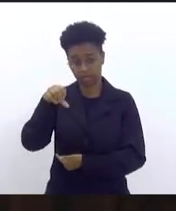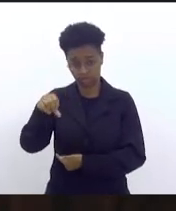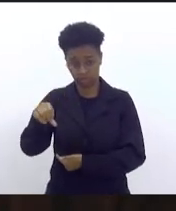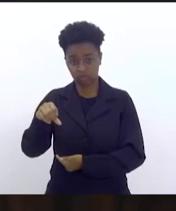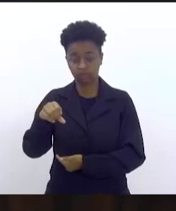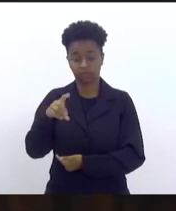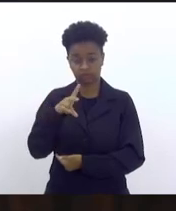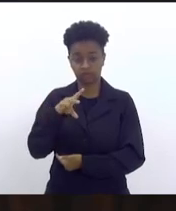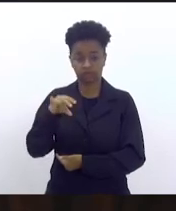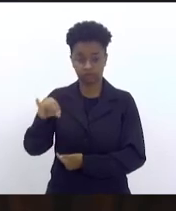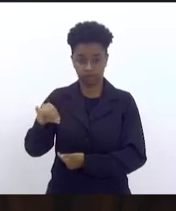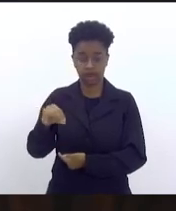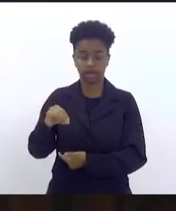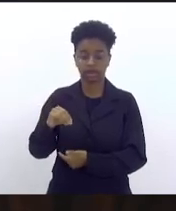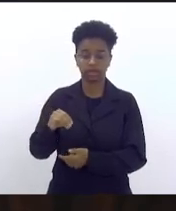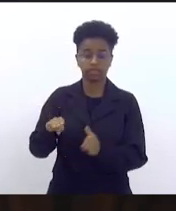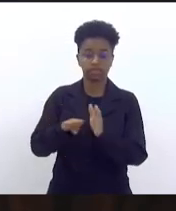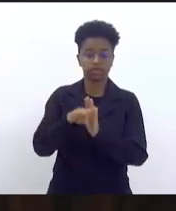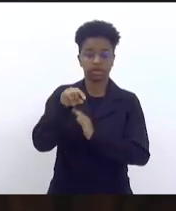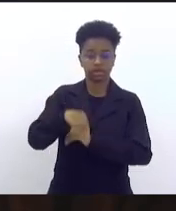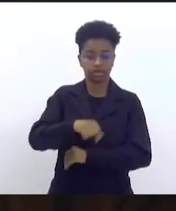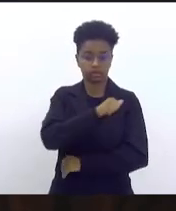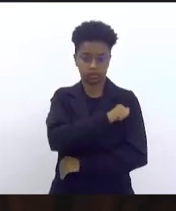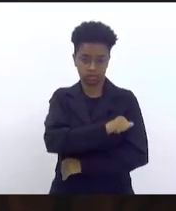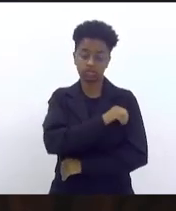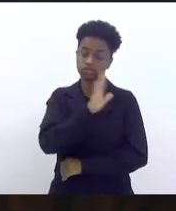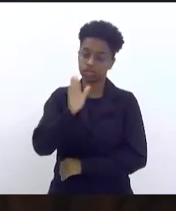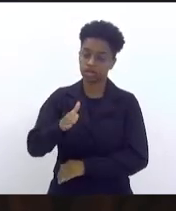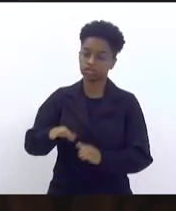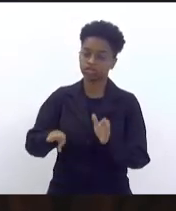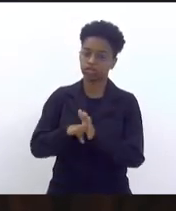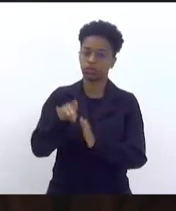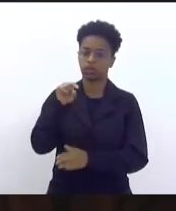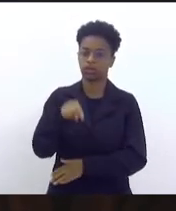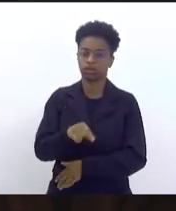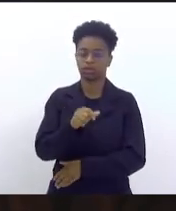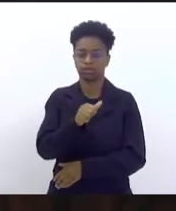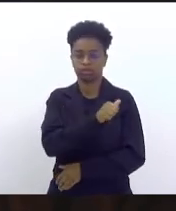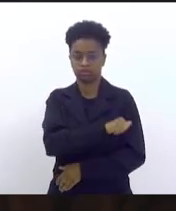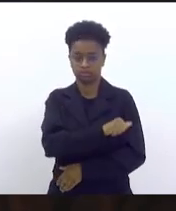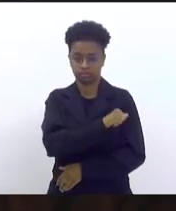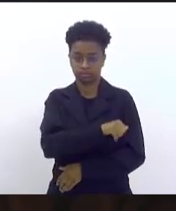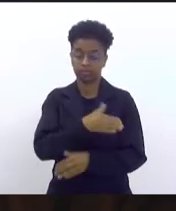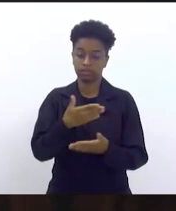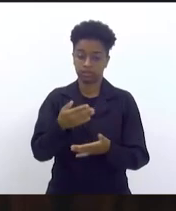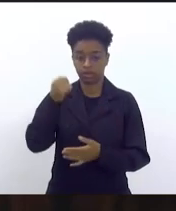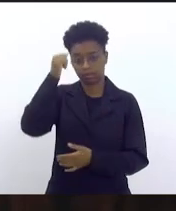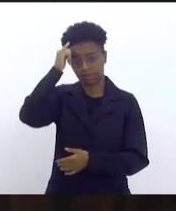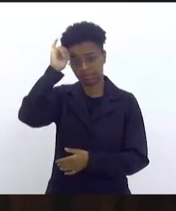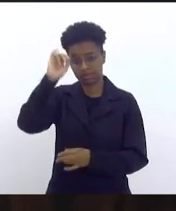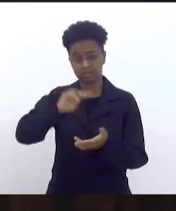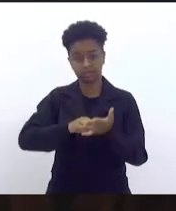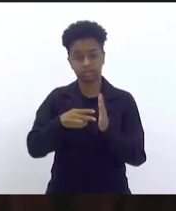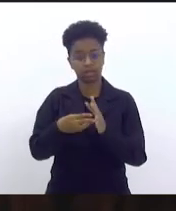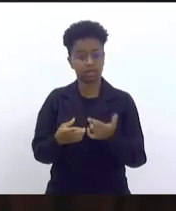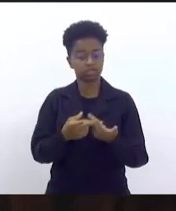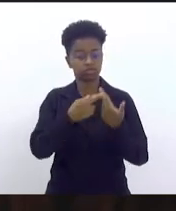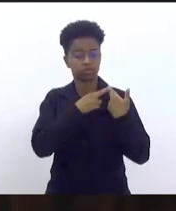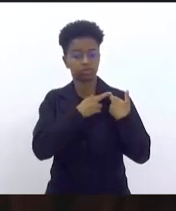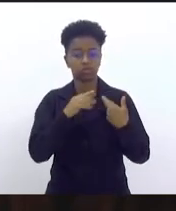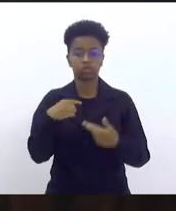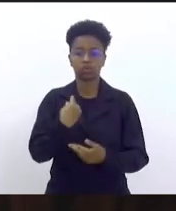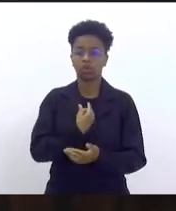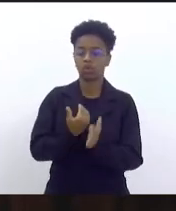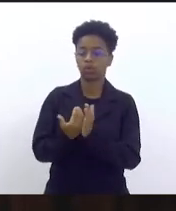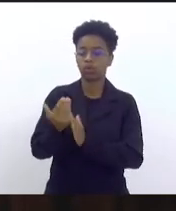chegar o K9 já chegou aqui no estado do Rio de Janeiro prevenir é a responsabilidade da gente começar a trazer